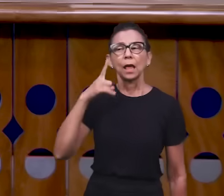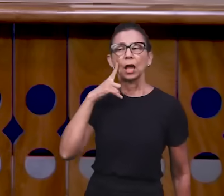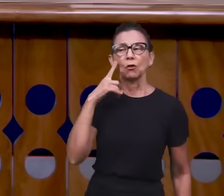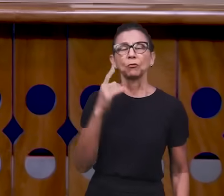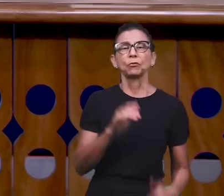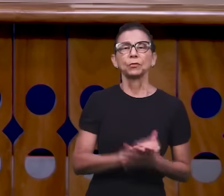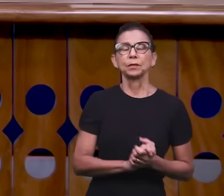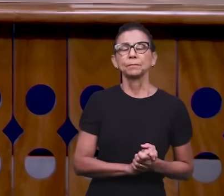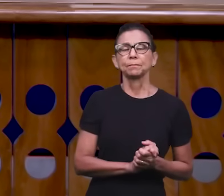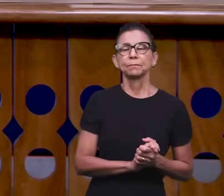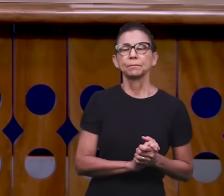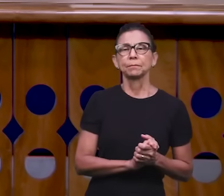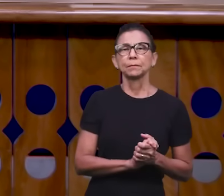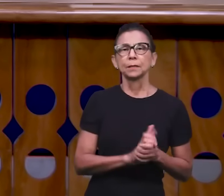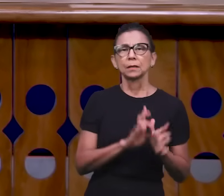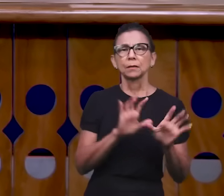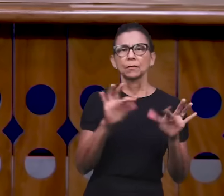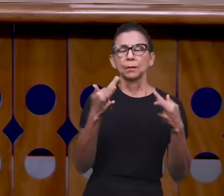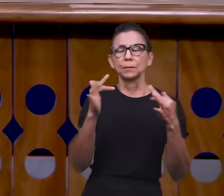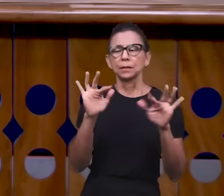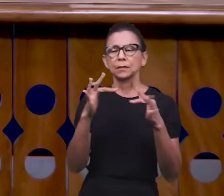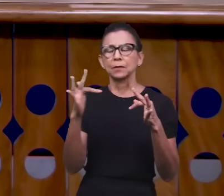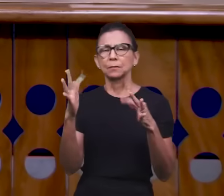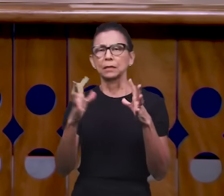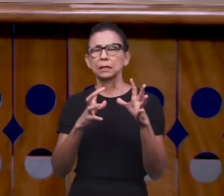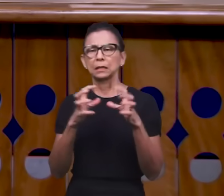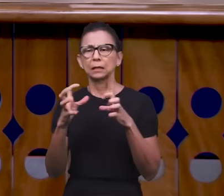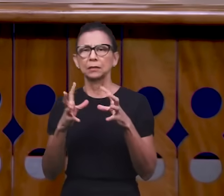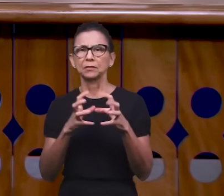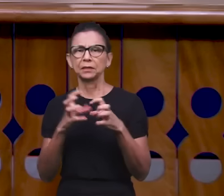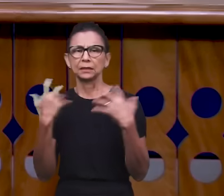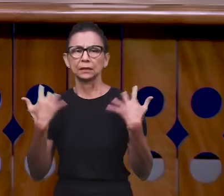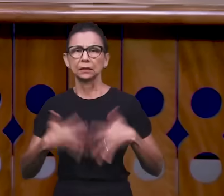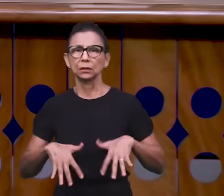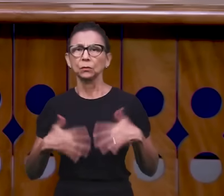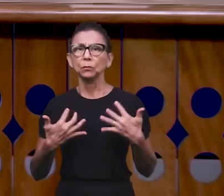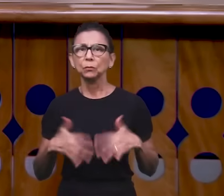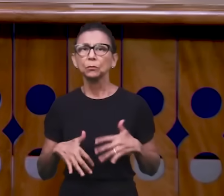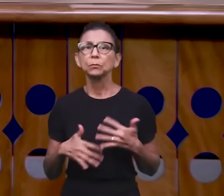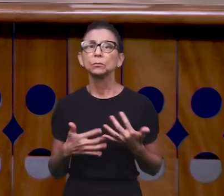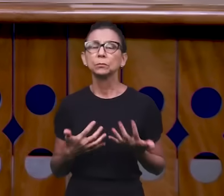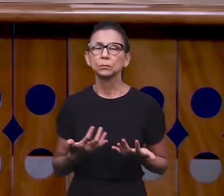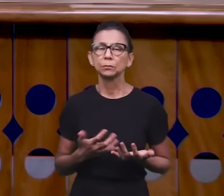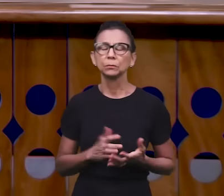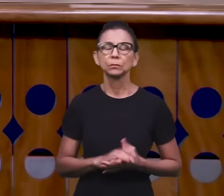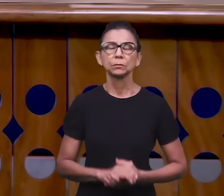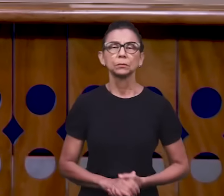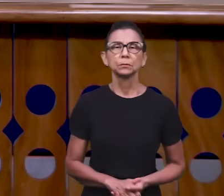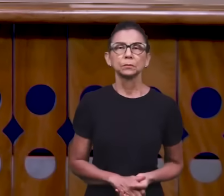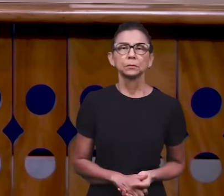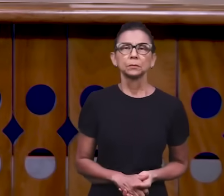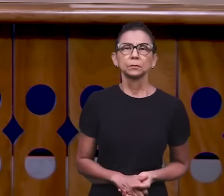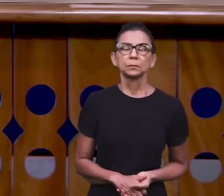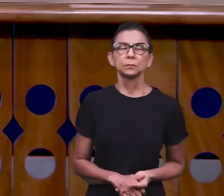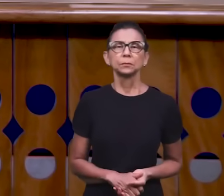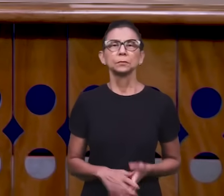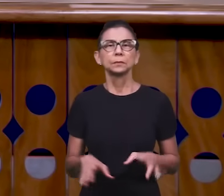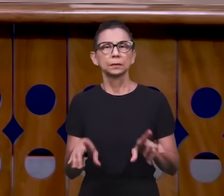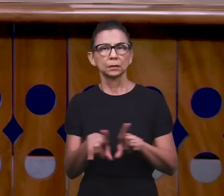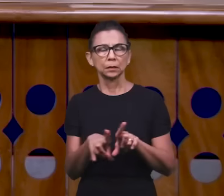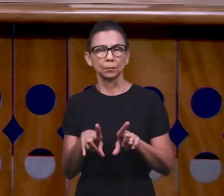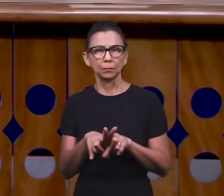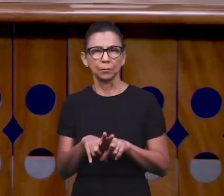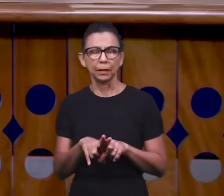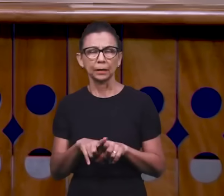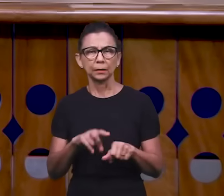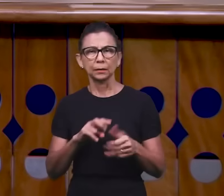de Cusã em aflição, capítulo 3, verso 7. Neste contexto profético, até mesmo a